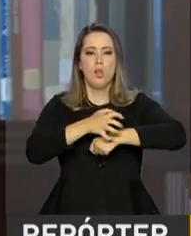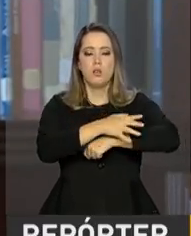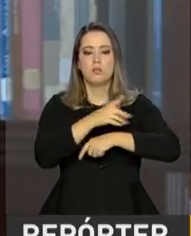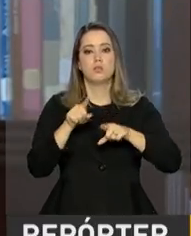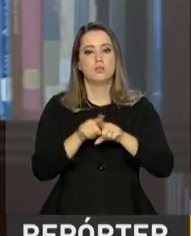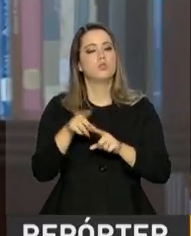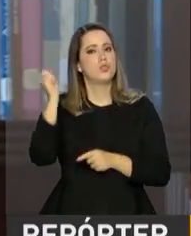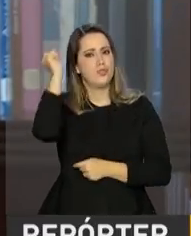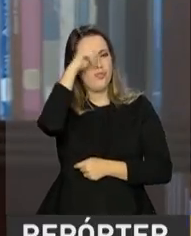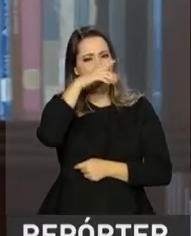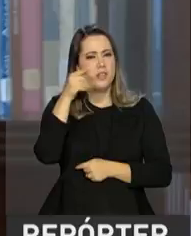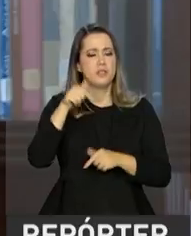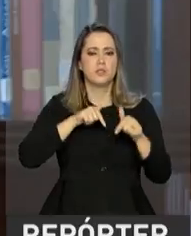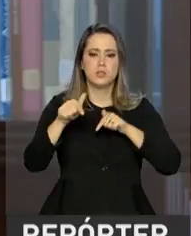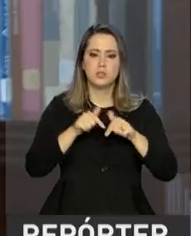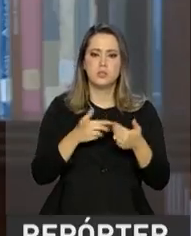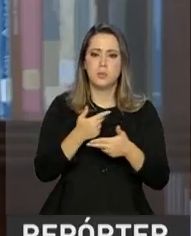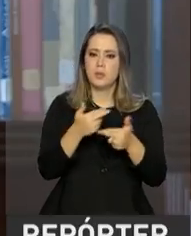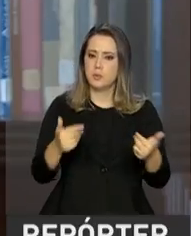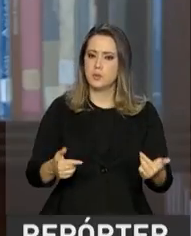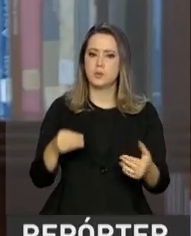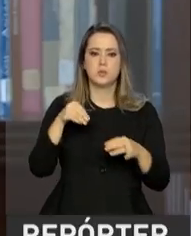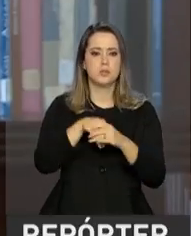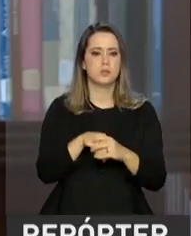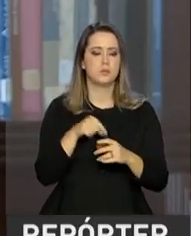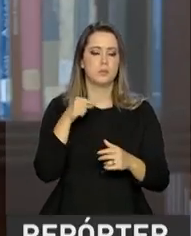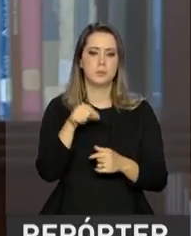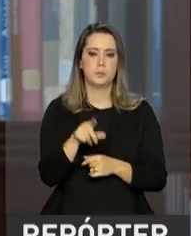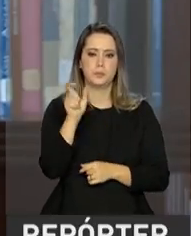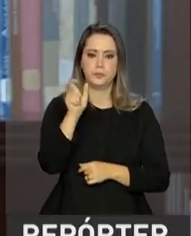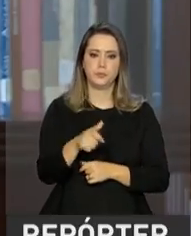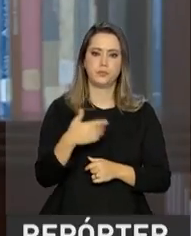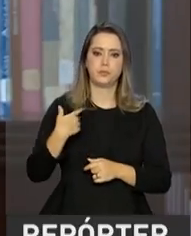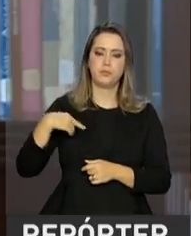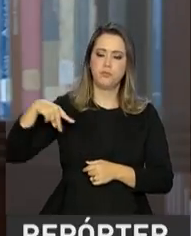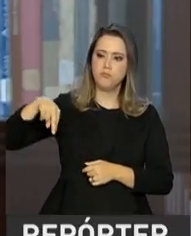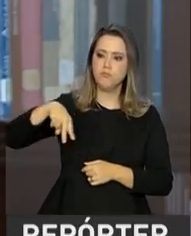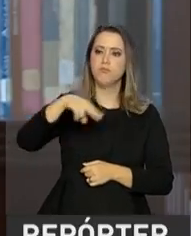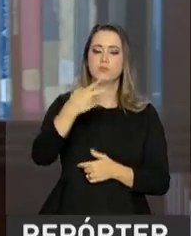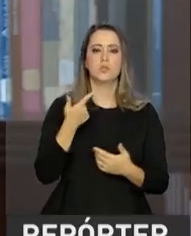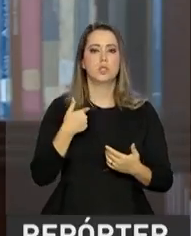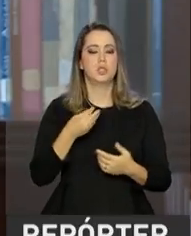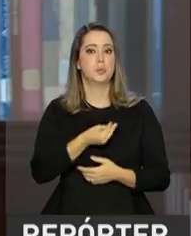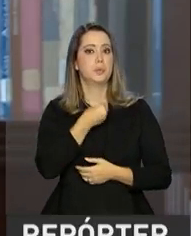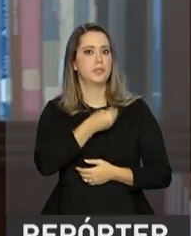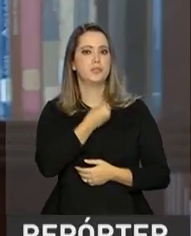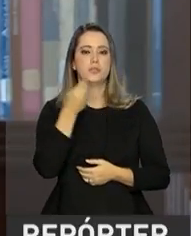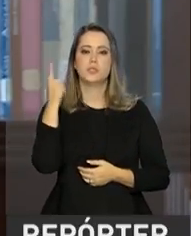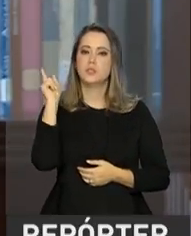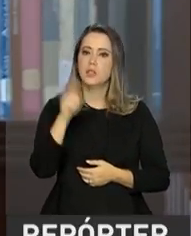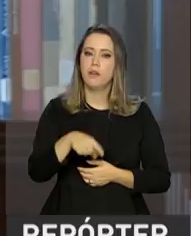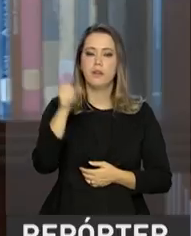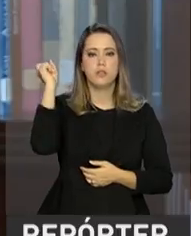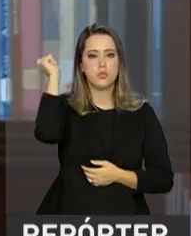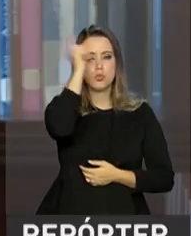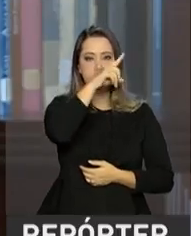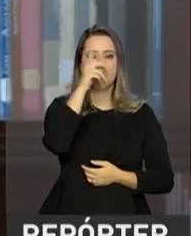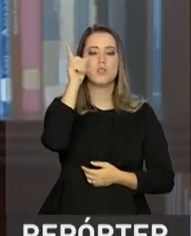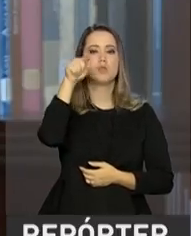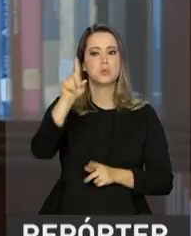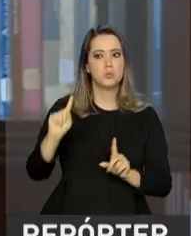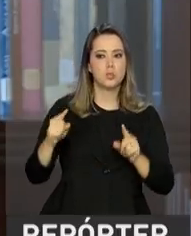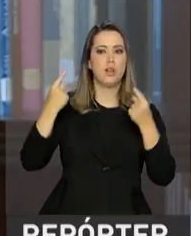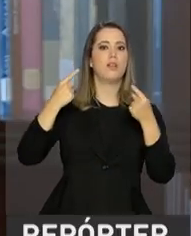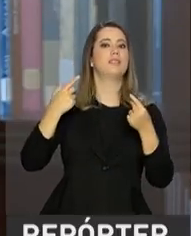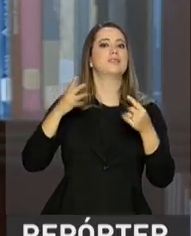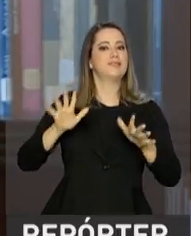inúmeras dificuldades para os equipamentos, para a locomoção, para a sobrevivência. Então, é também desafiante